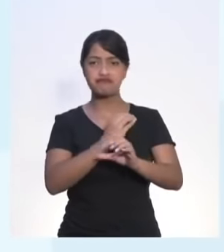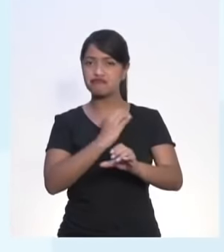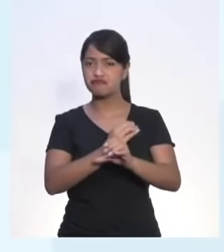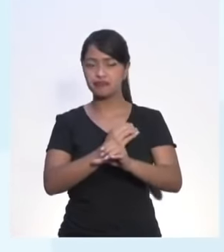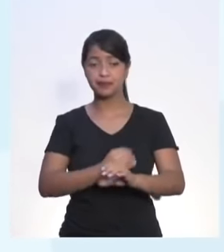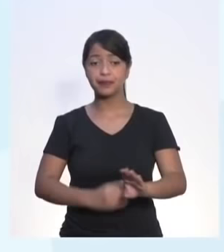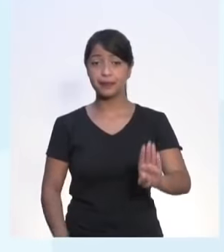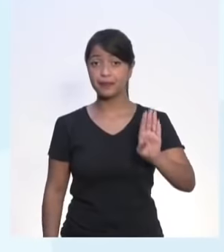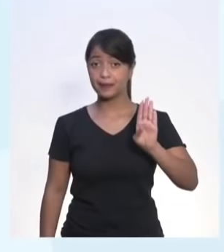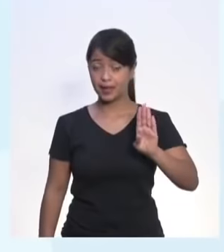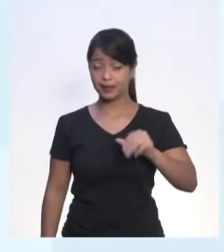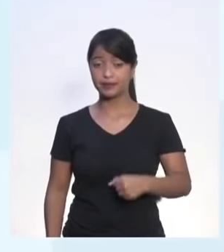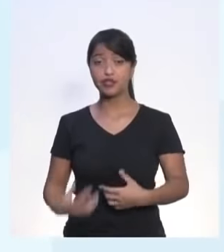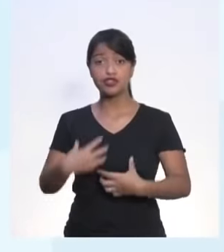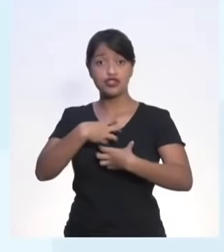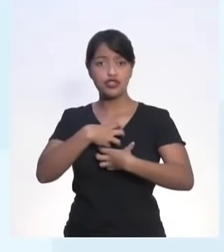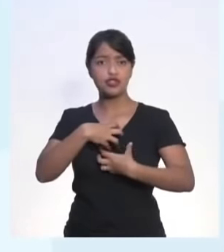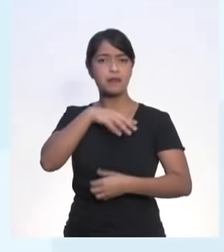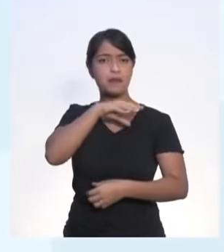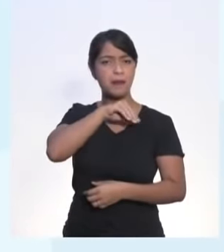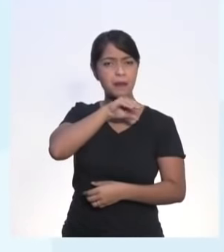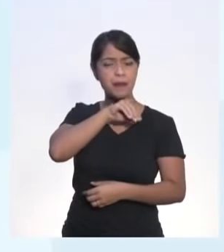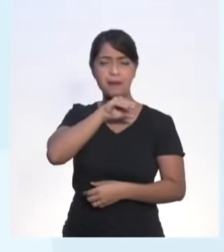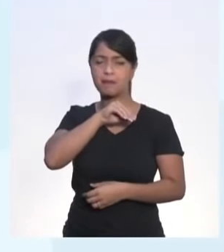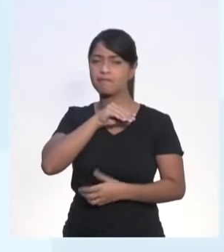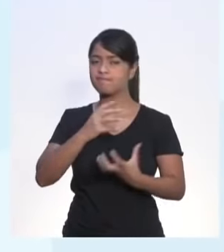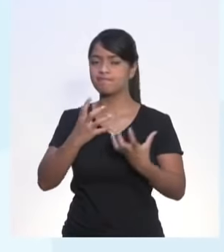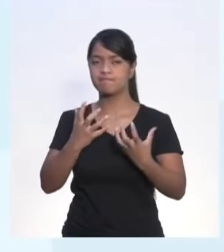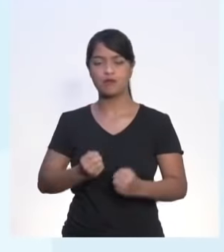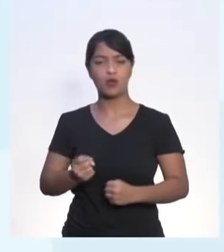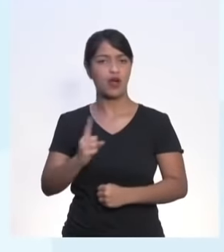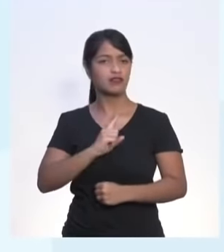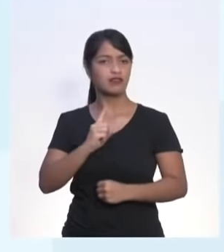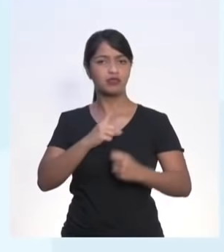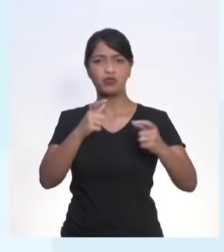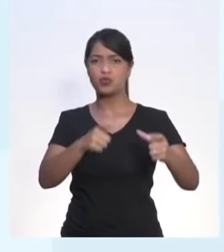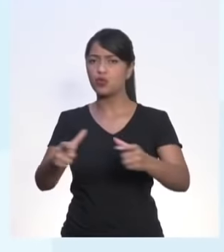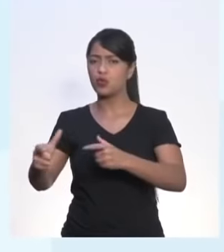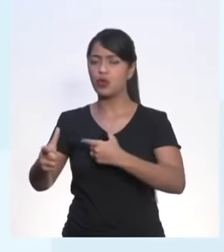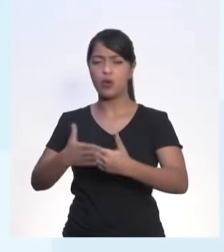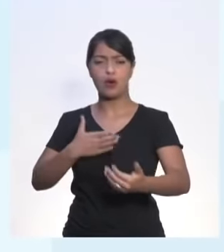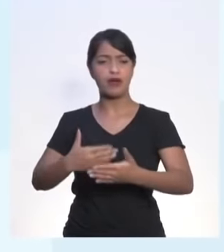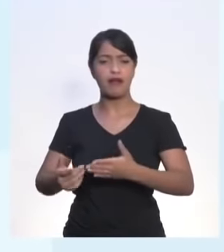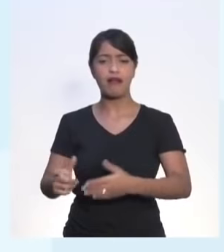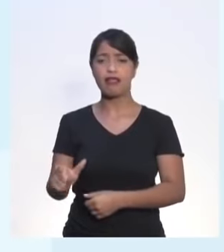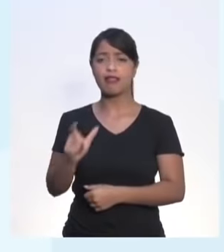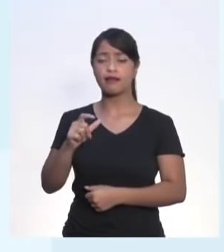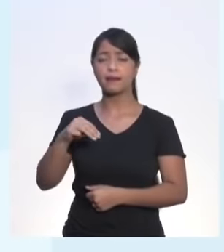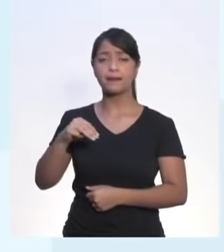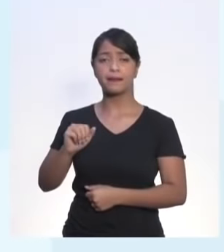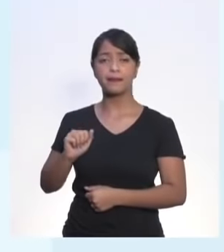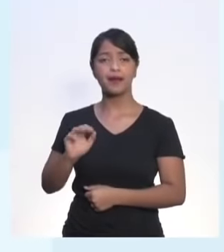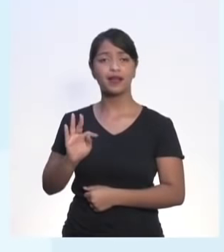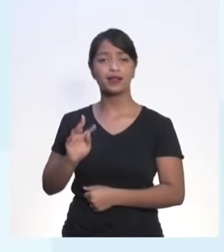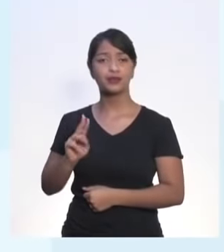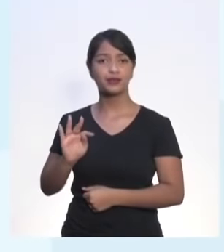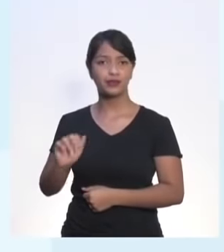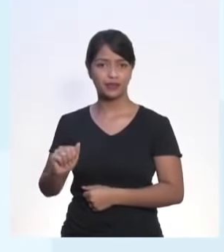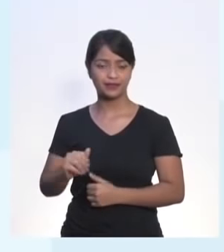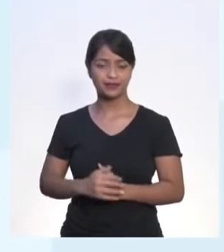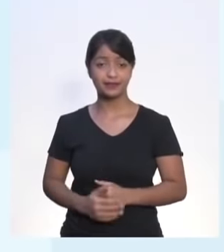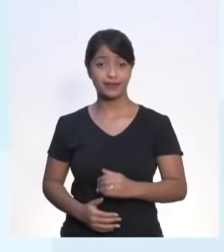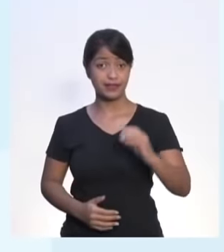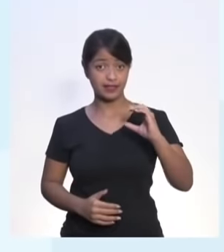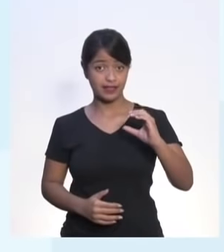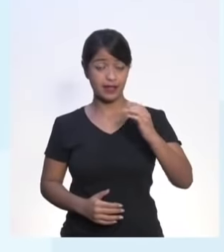B. Esse modo de falar é totalmente inaceitável em qualquer situação, porque é a linguagem matuta. C. As personagens Maninha